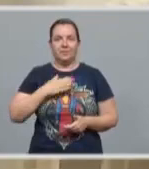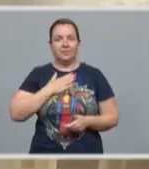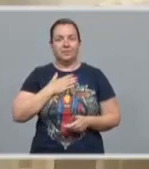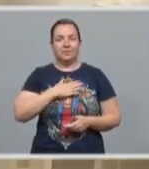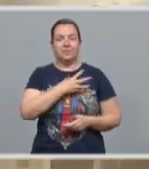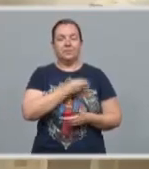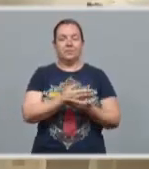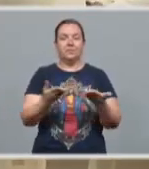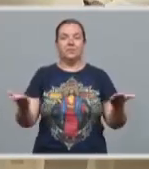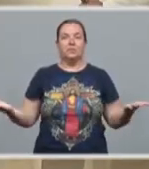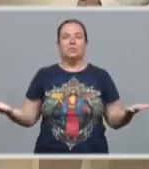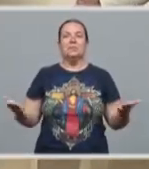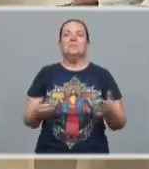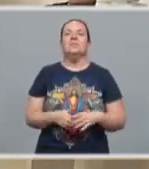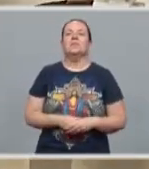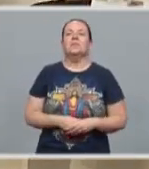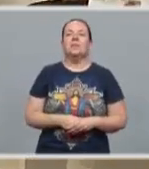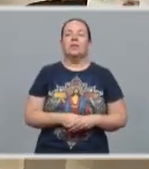filhos e filhas.